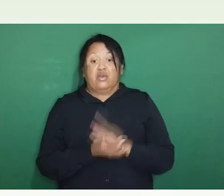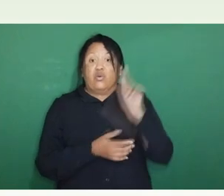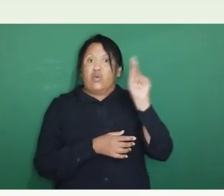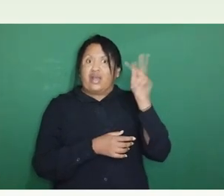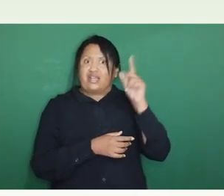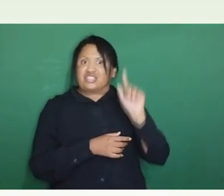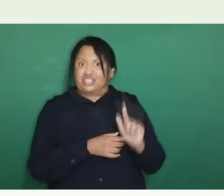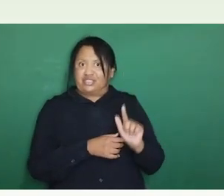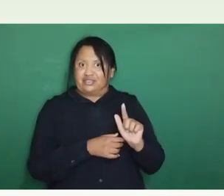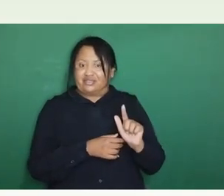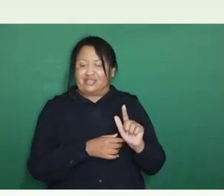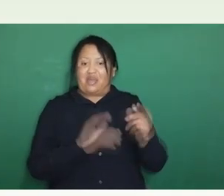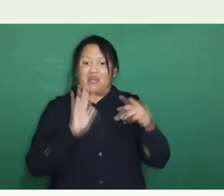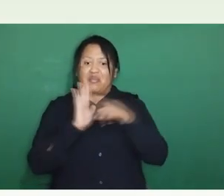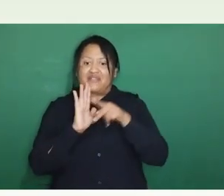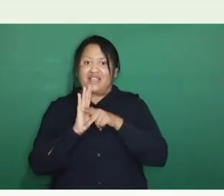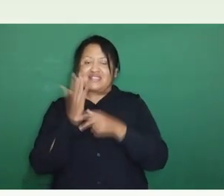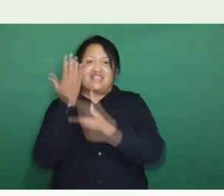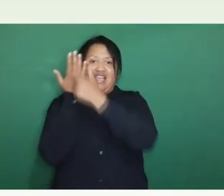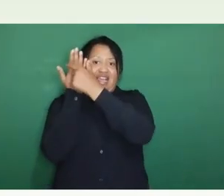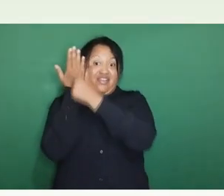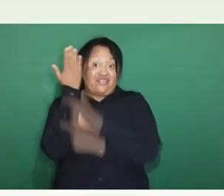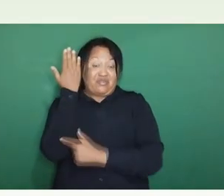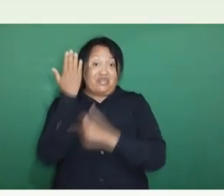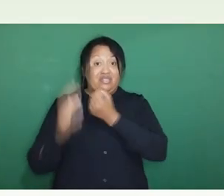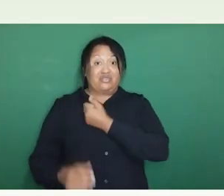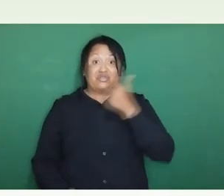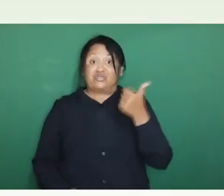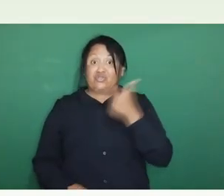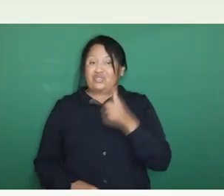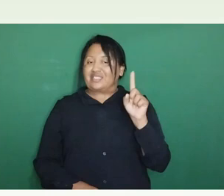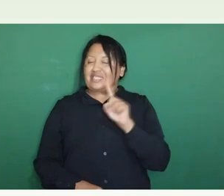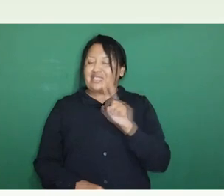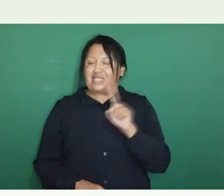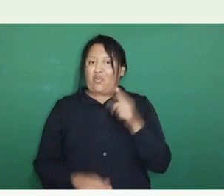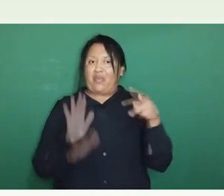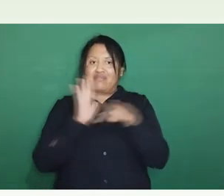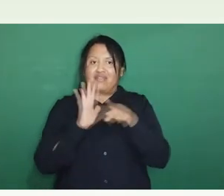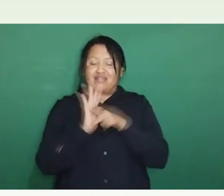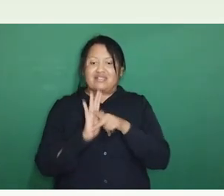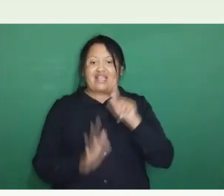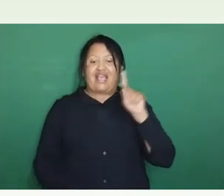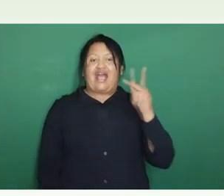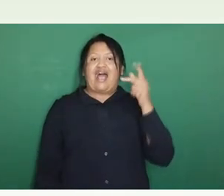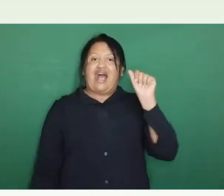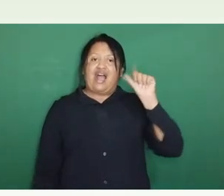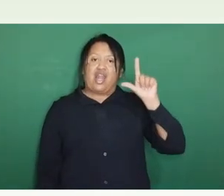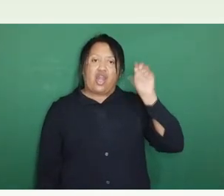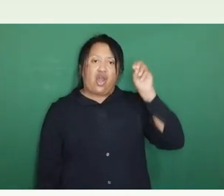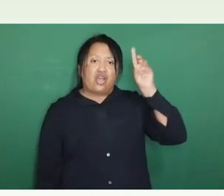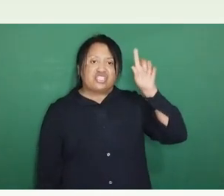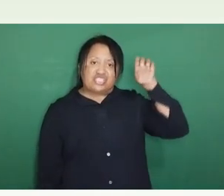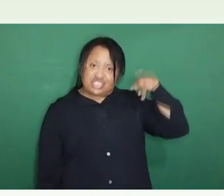ele pertence a família 12 que não é dos halogênios então a alternativa c